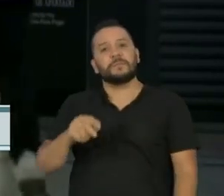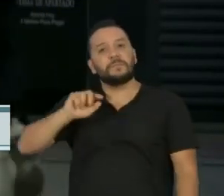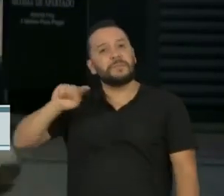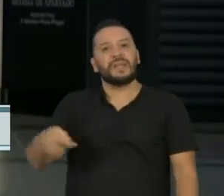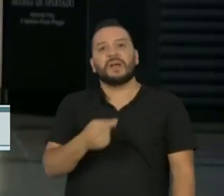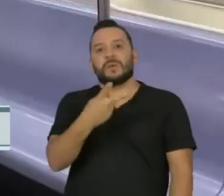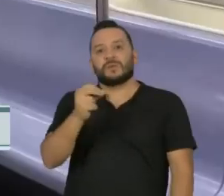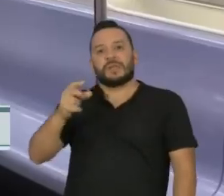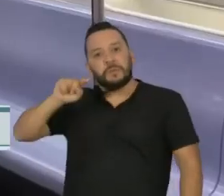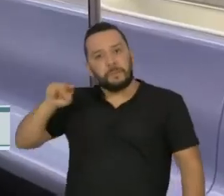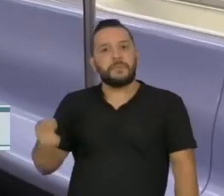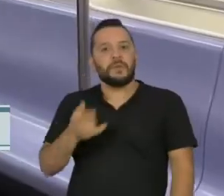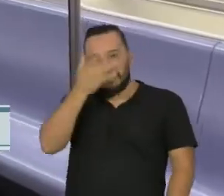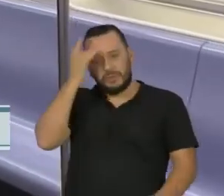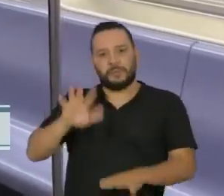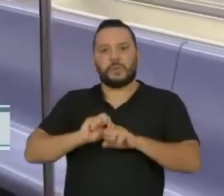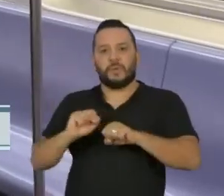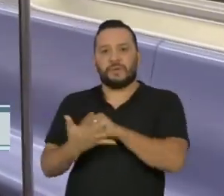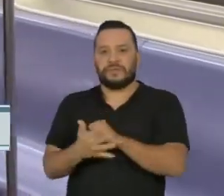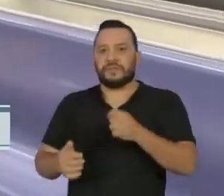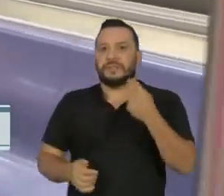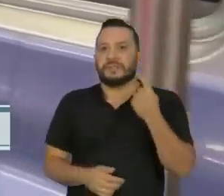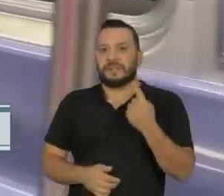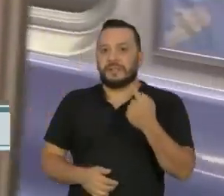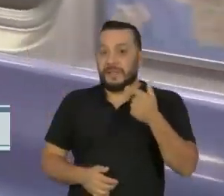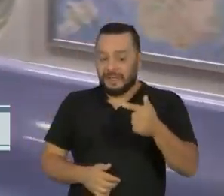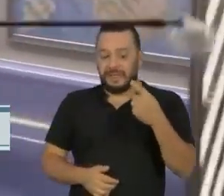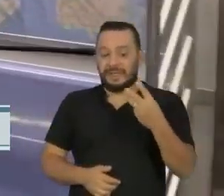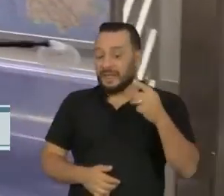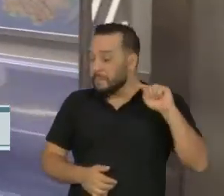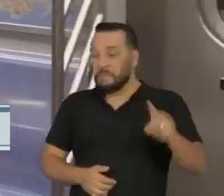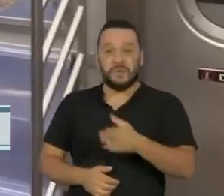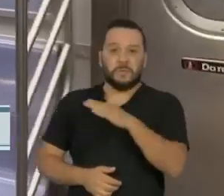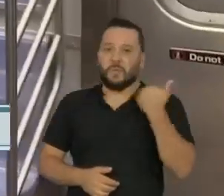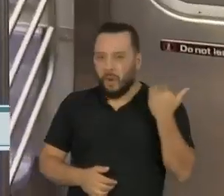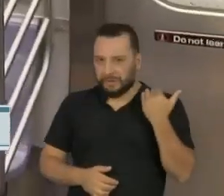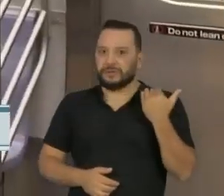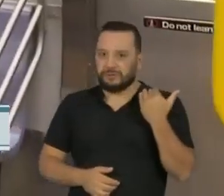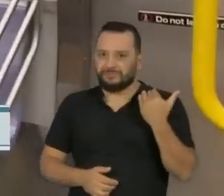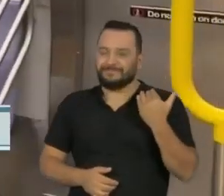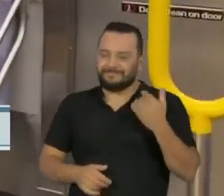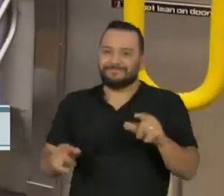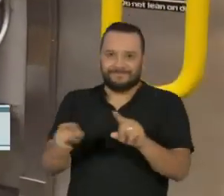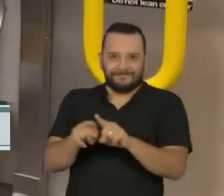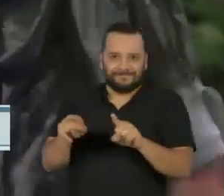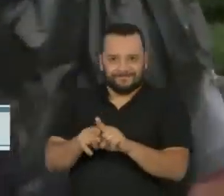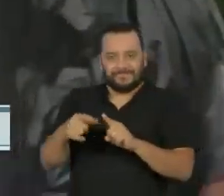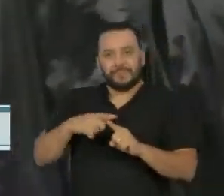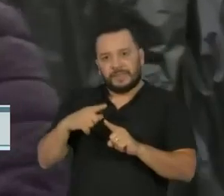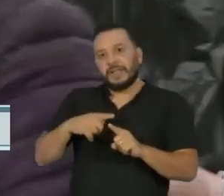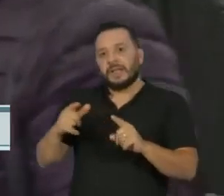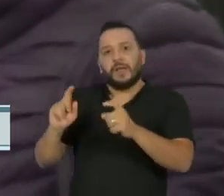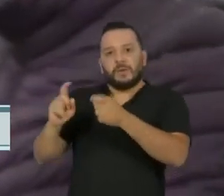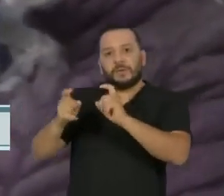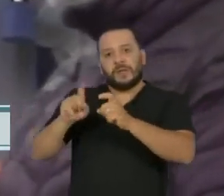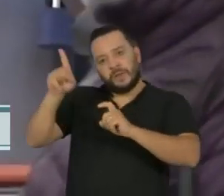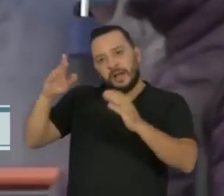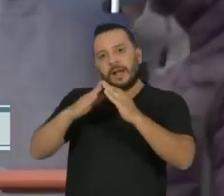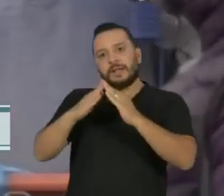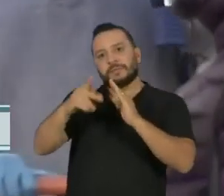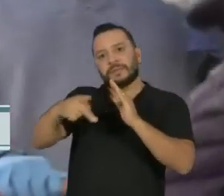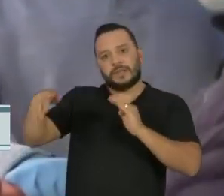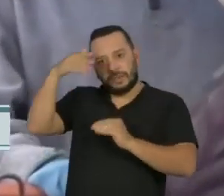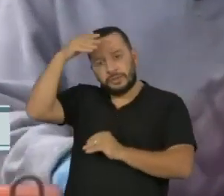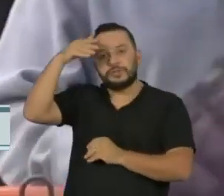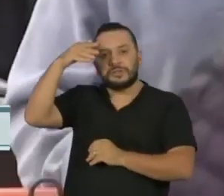mil casos e mais de 73 mil mortos. Durante o evento realizado na Casa Branca, Trump também culpou